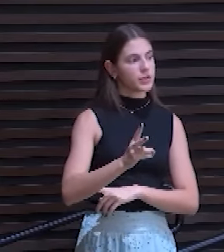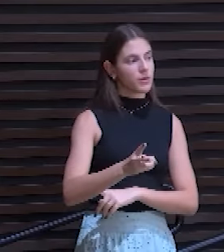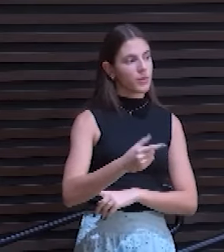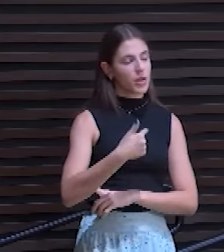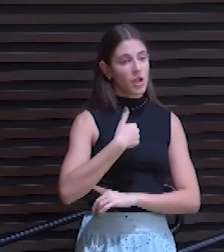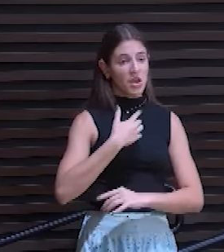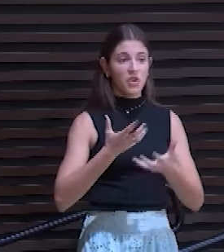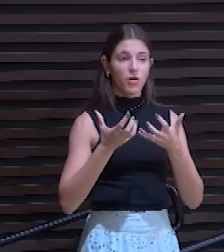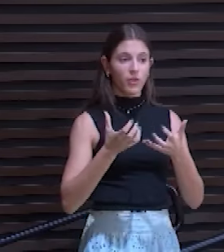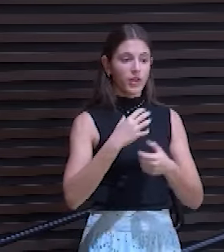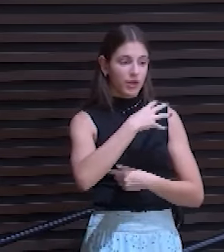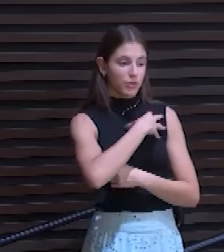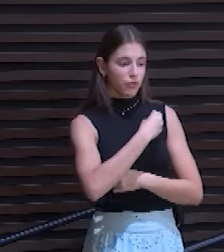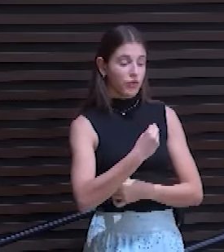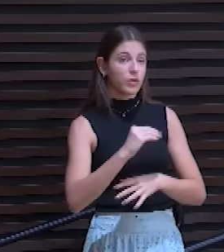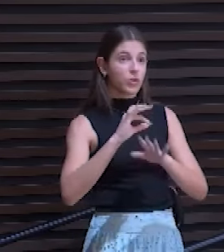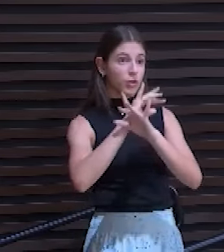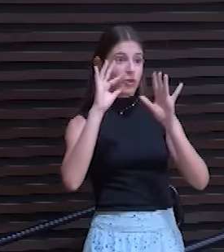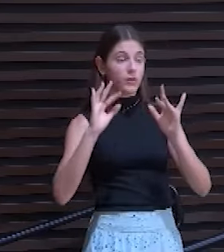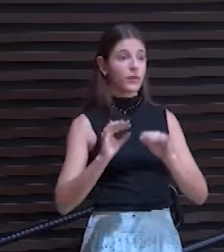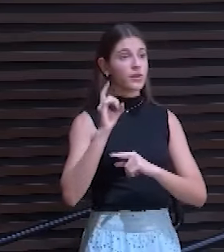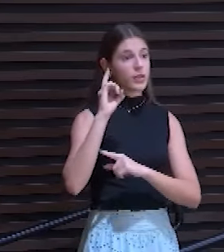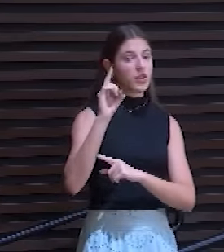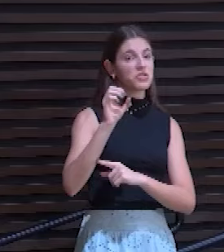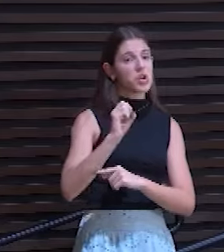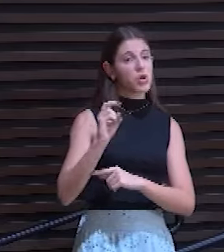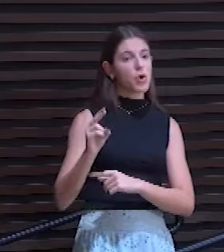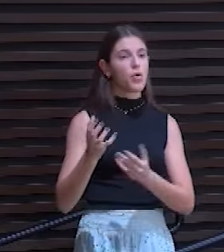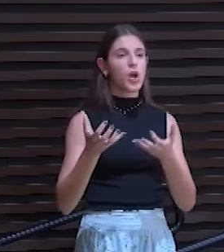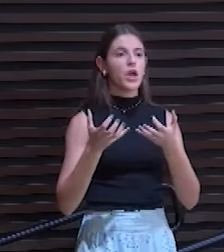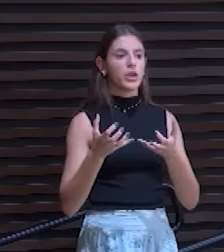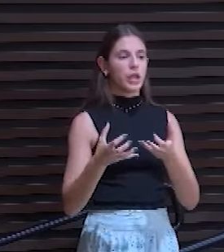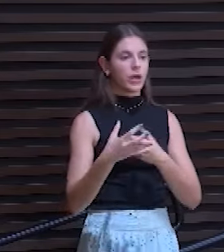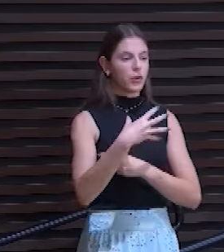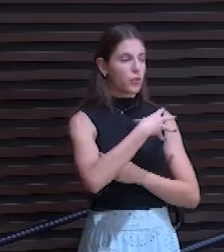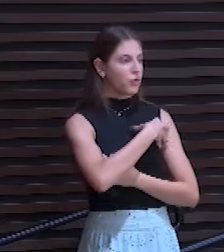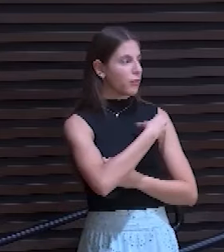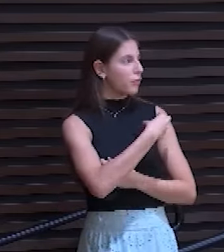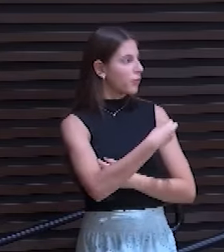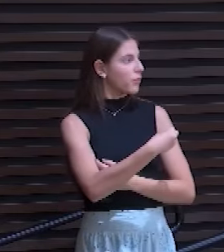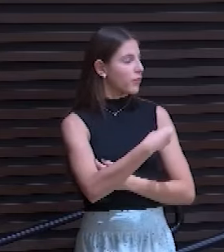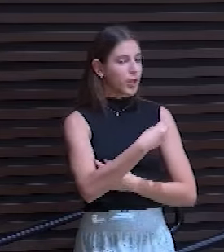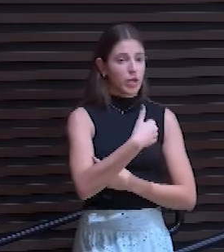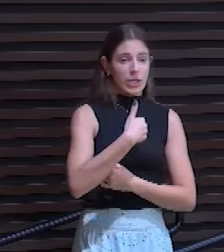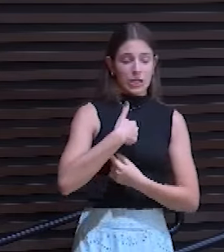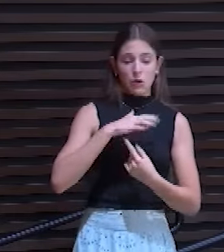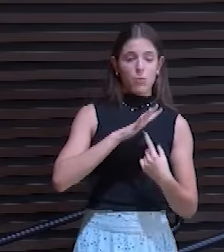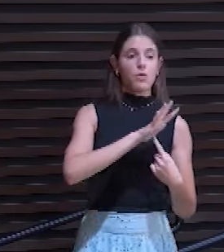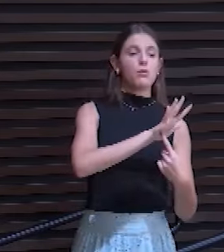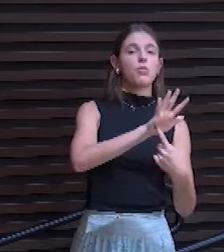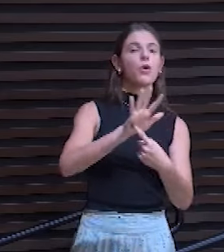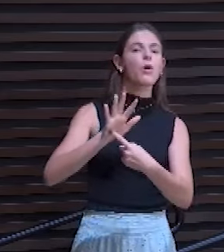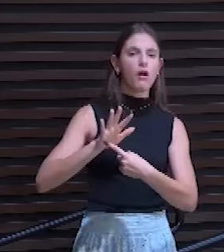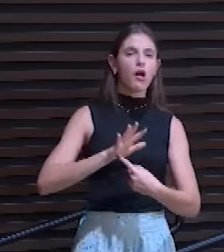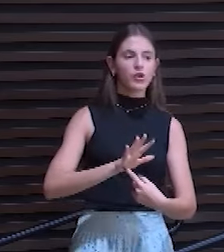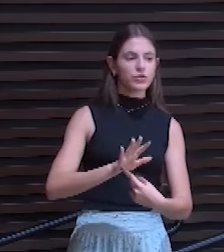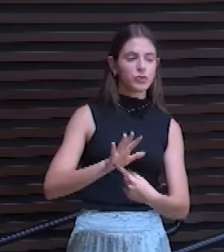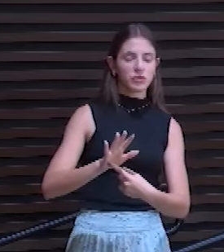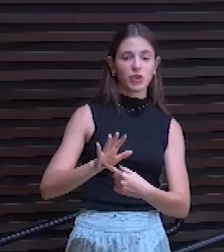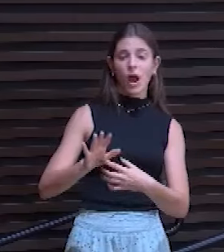Deus ou quero filhos troféus? Onde eu saio exibindo, mostrando